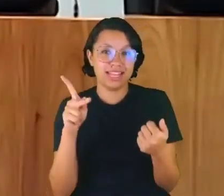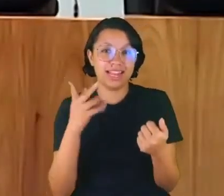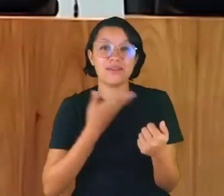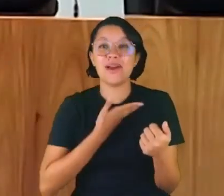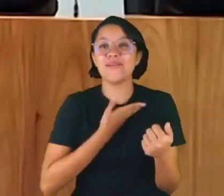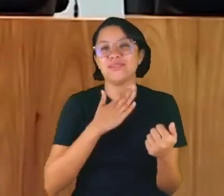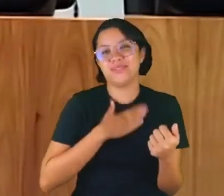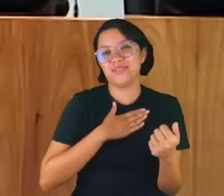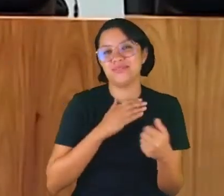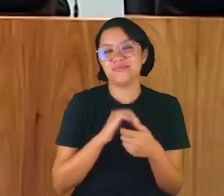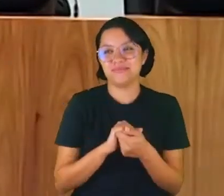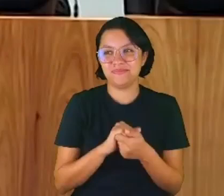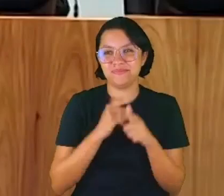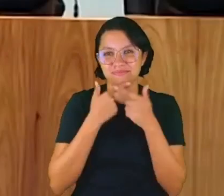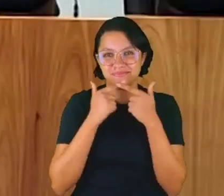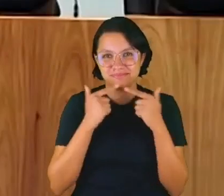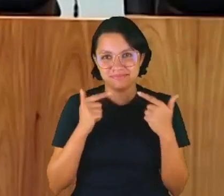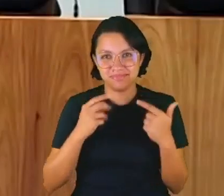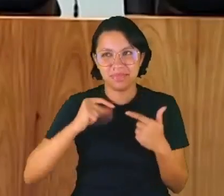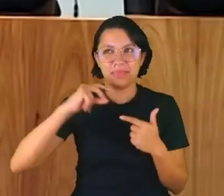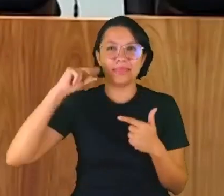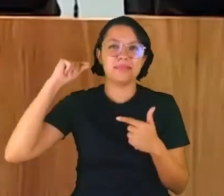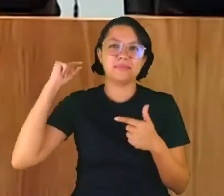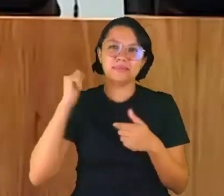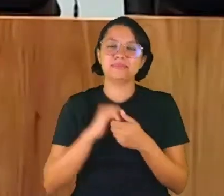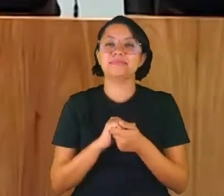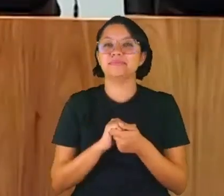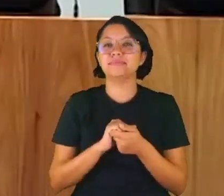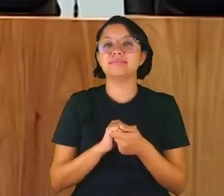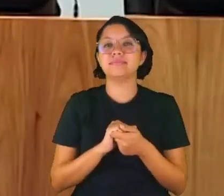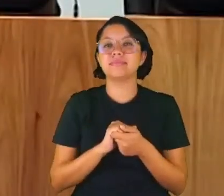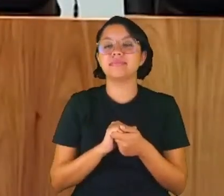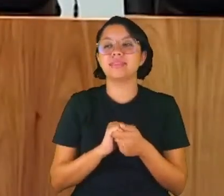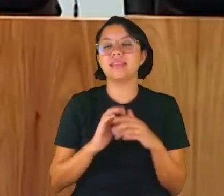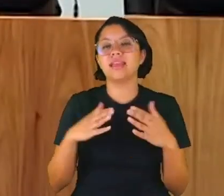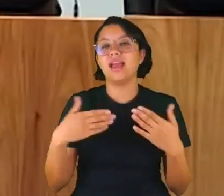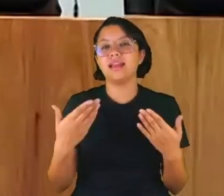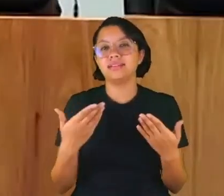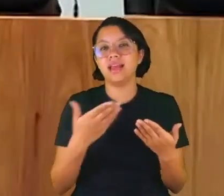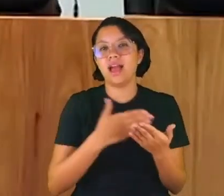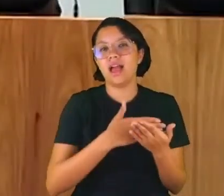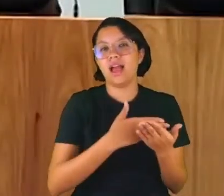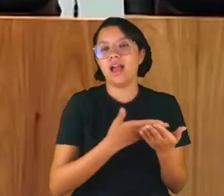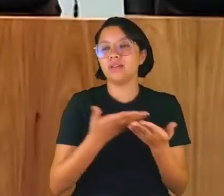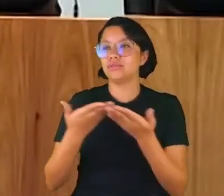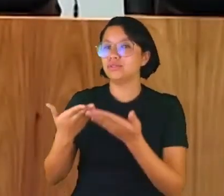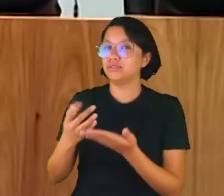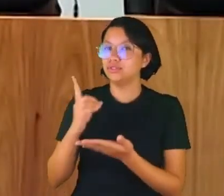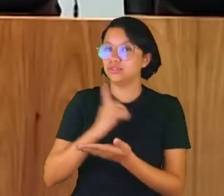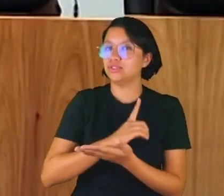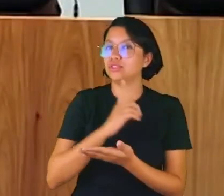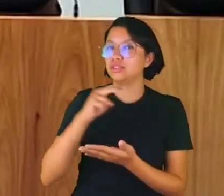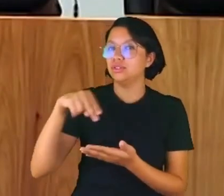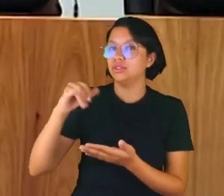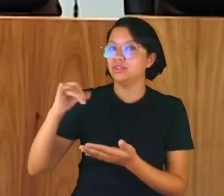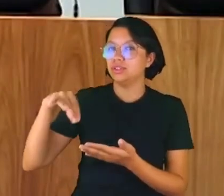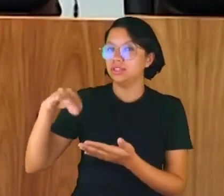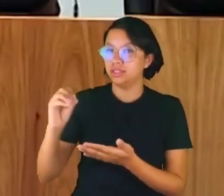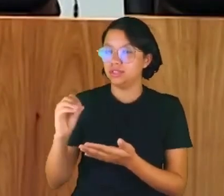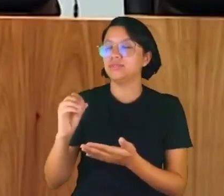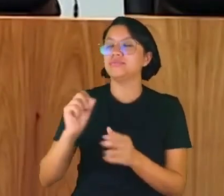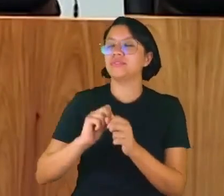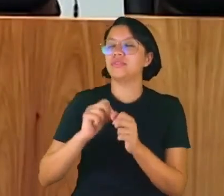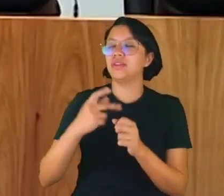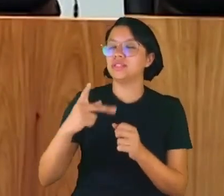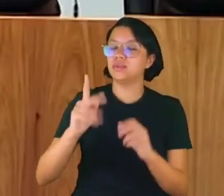amigo, há um bom tempo já. Eu passo, então, a palavra ao nosso diretor, o desembargador Nino Toldo, que